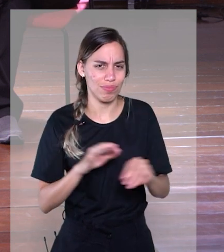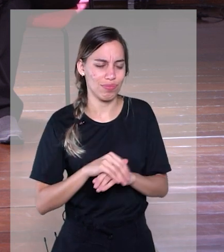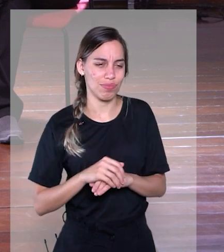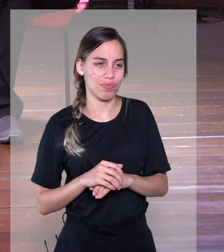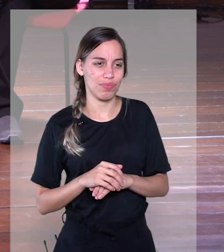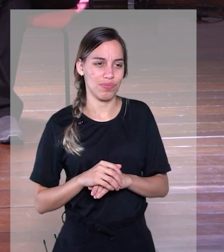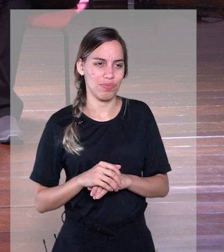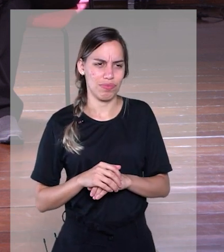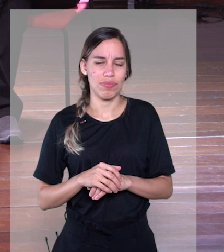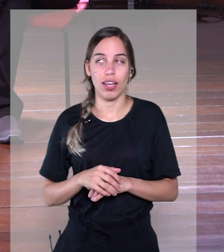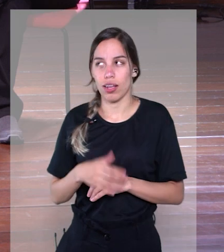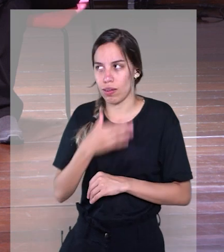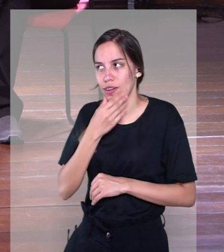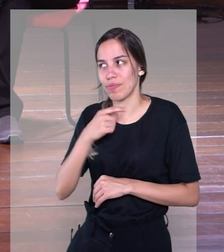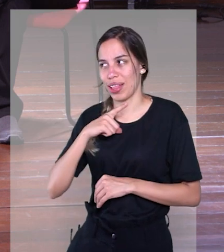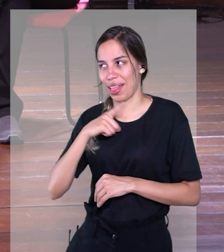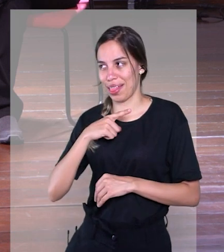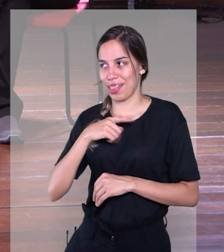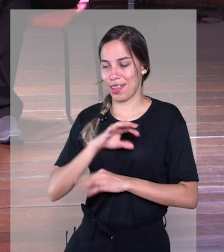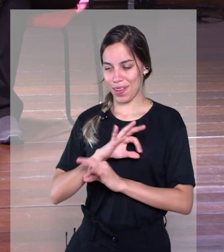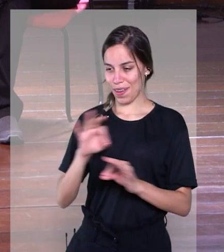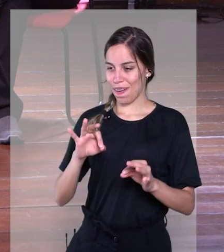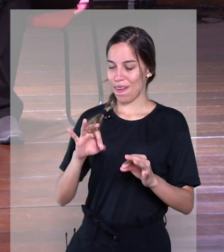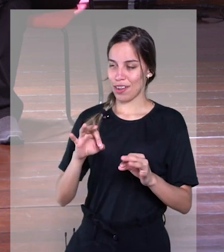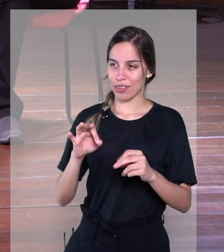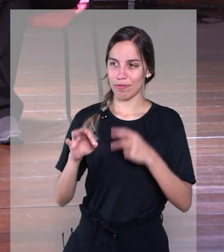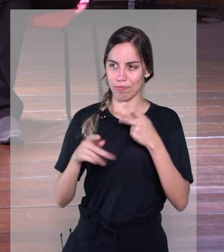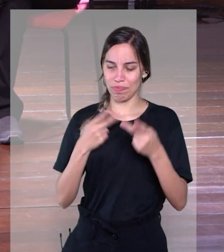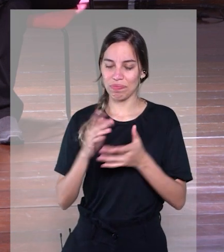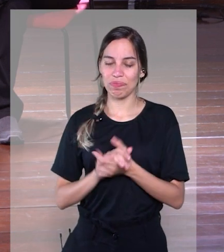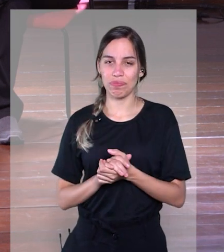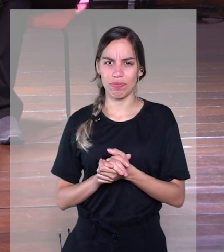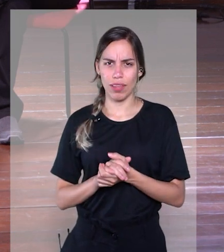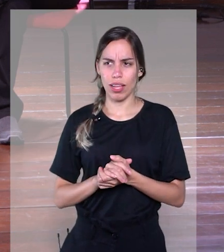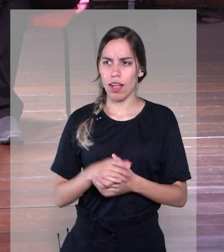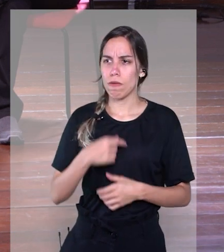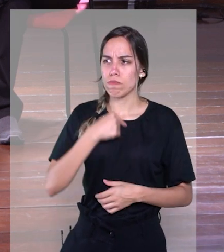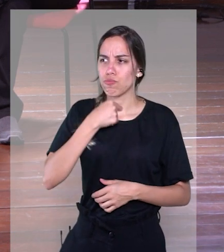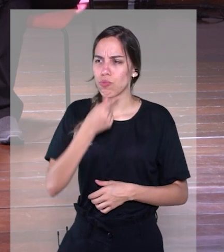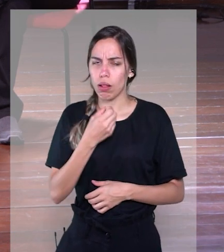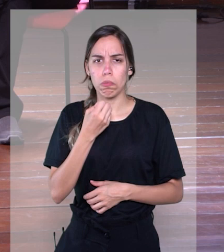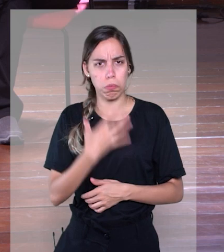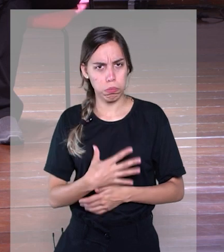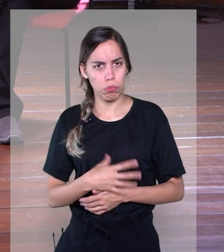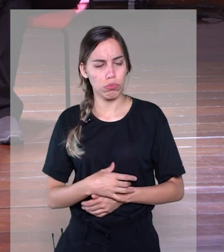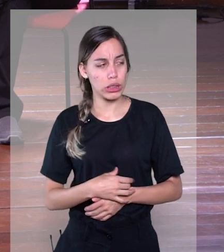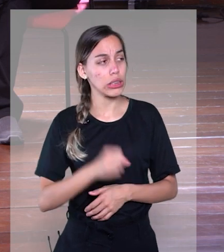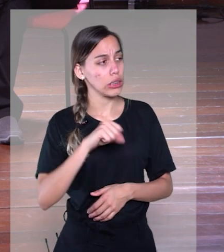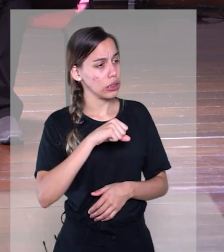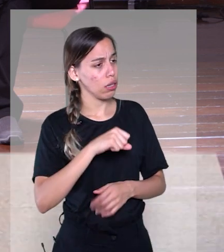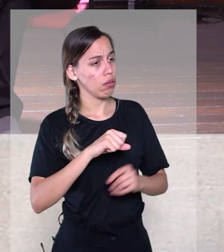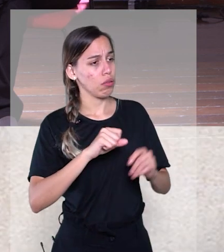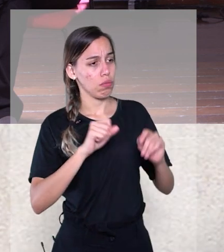que tem. Essa transcrição também para o oral também já é uma outra viagem também, que é muito rica, né? E na exposição temos